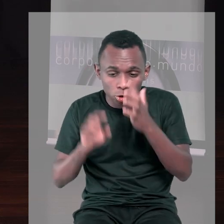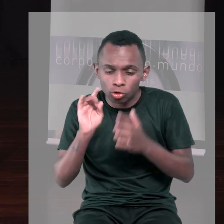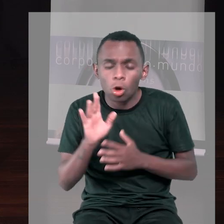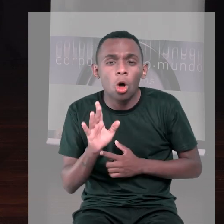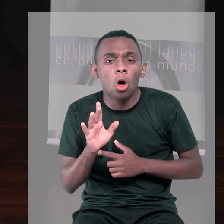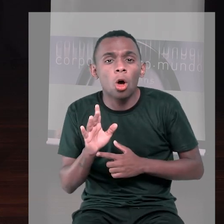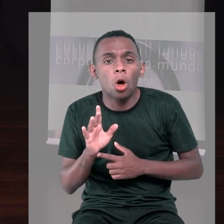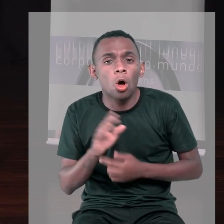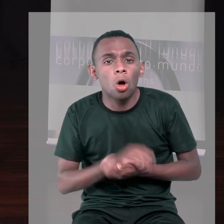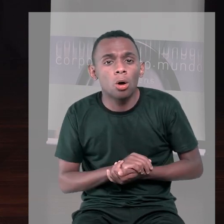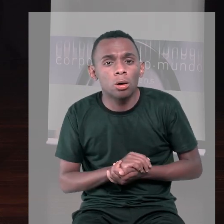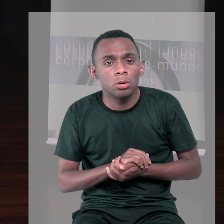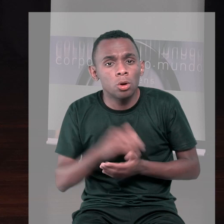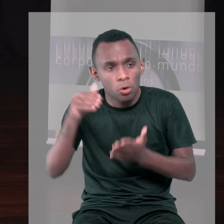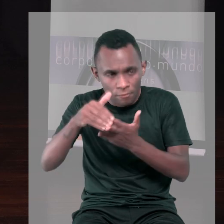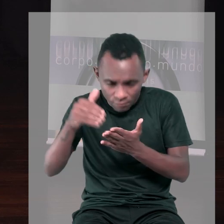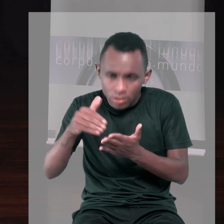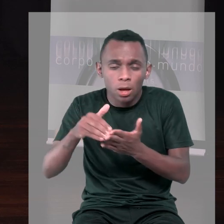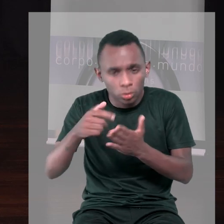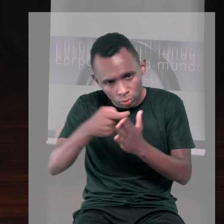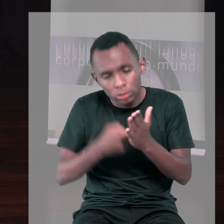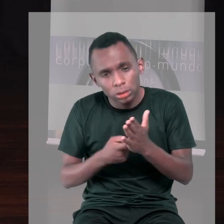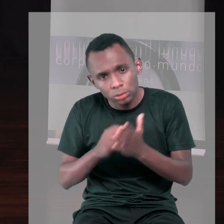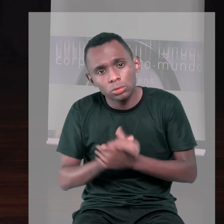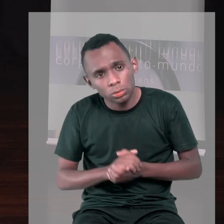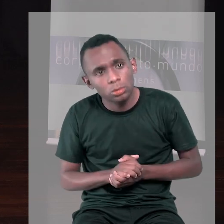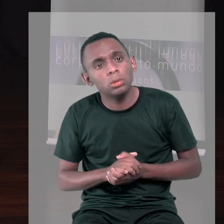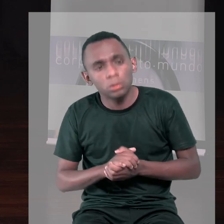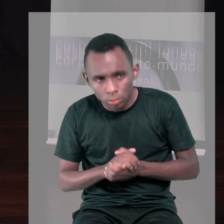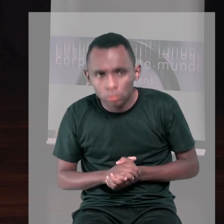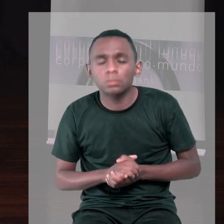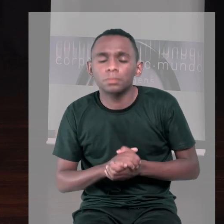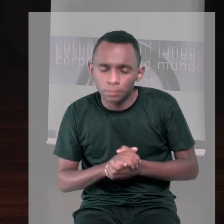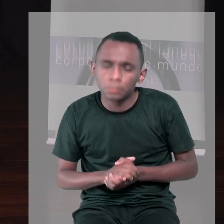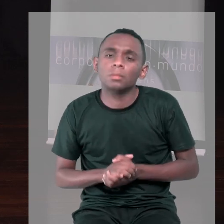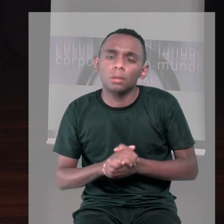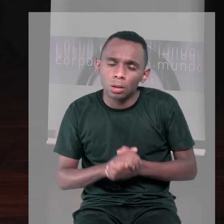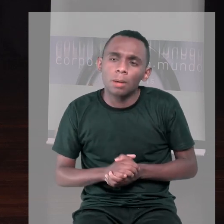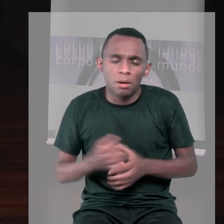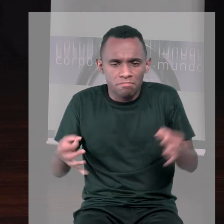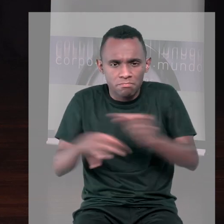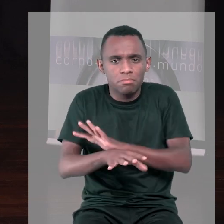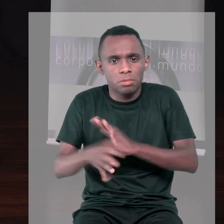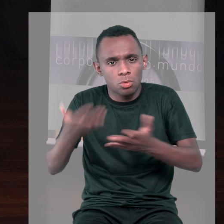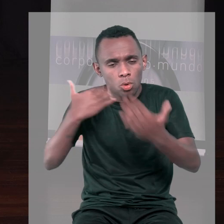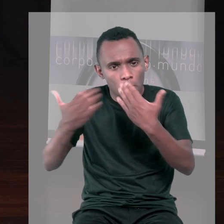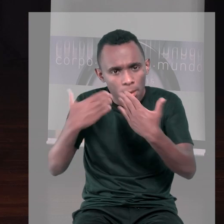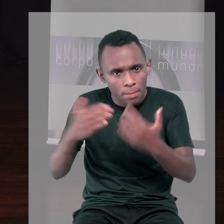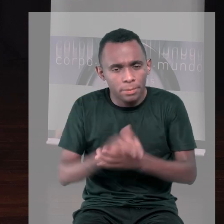As razões que me levaram a retomar o livro de Arendt sobre o caso